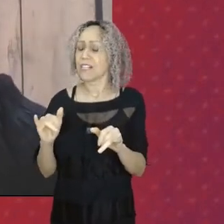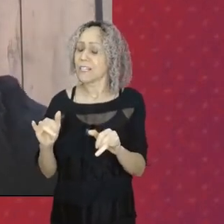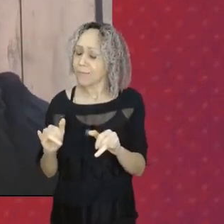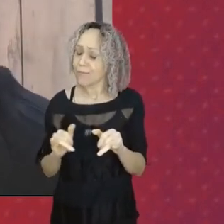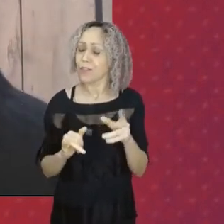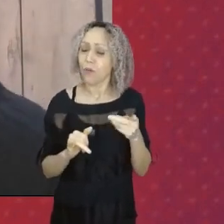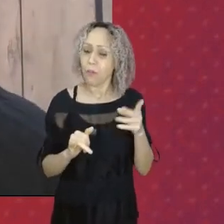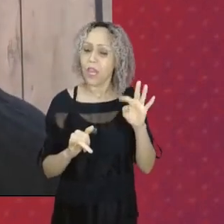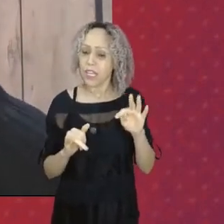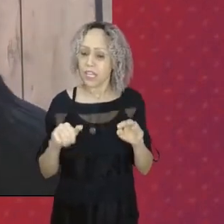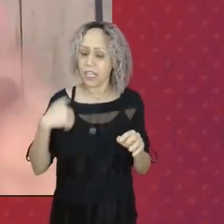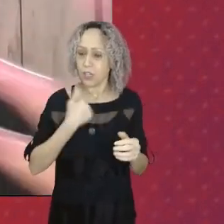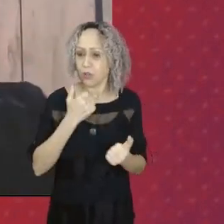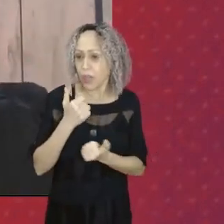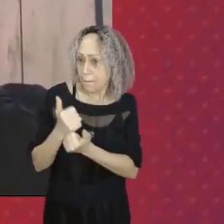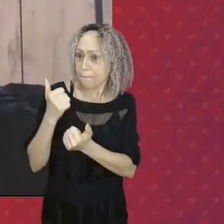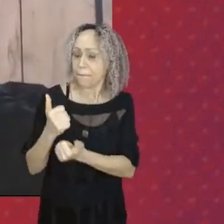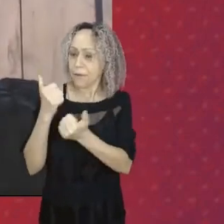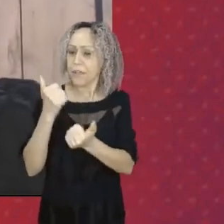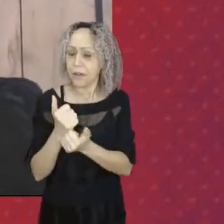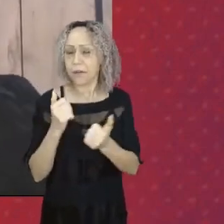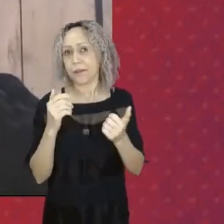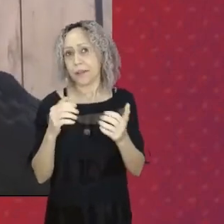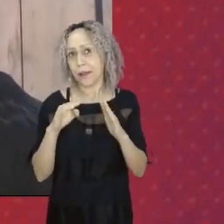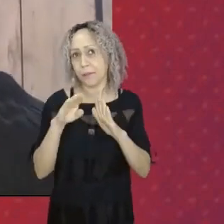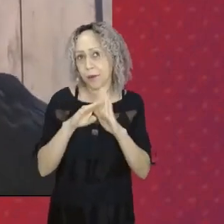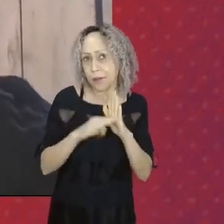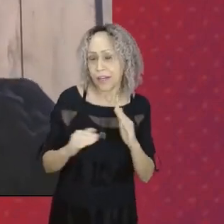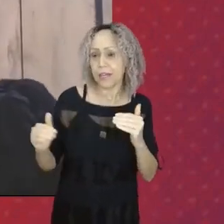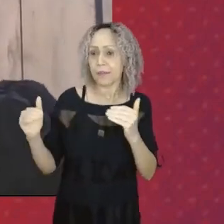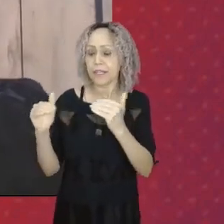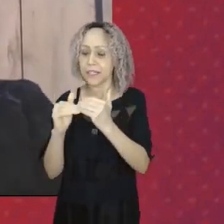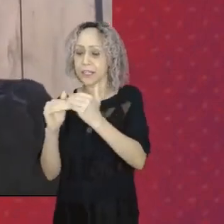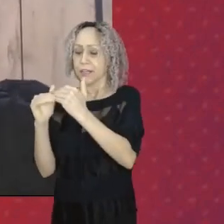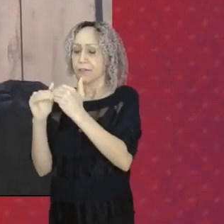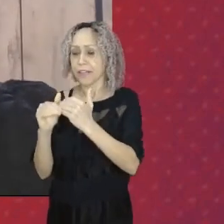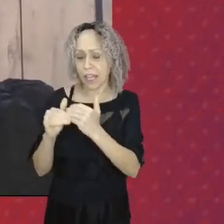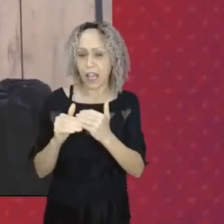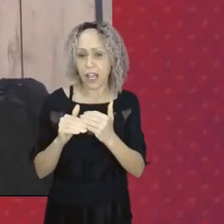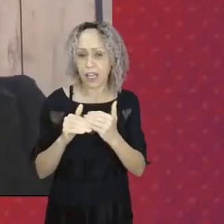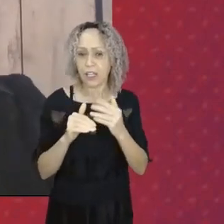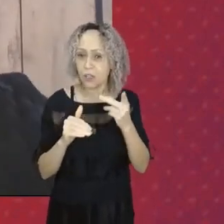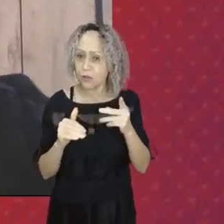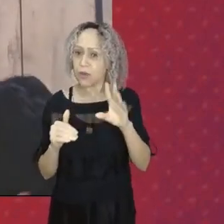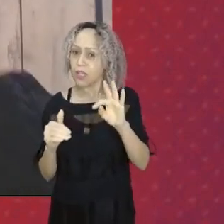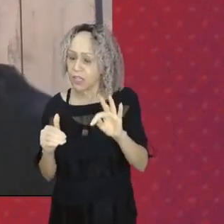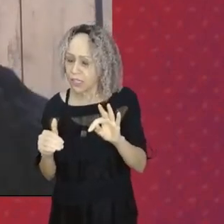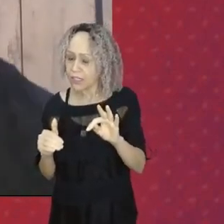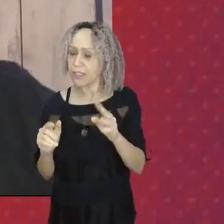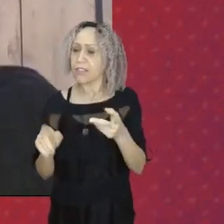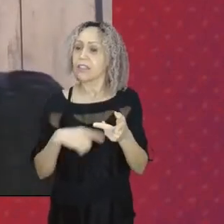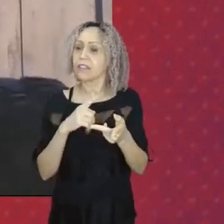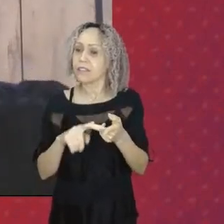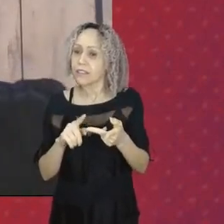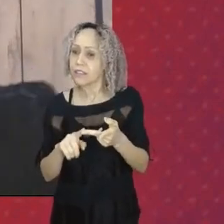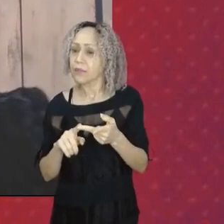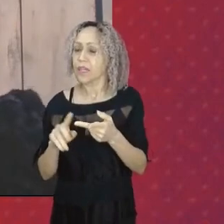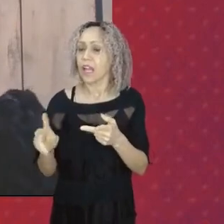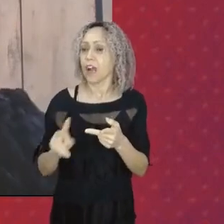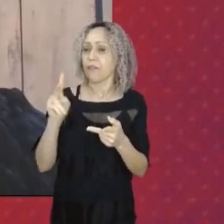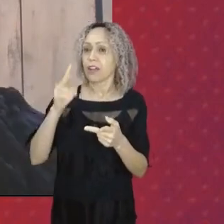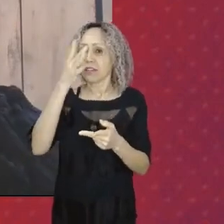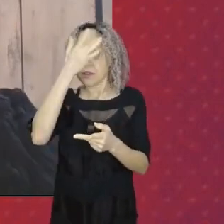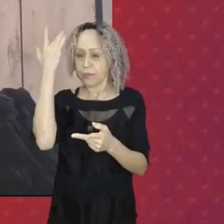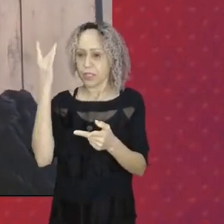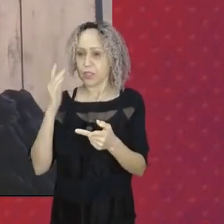que graças ao programa de equidade dentro do Partido dos Trabalhadores, onde temos a valorização de pessoas